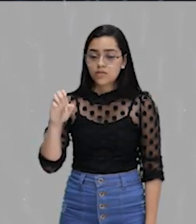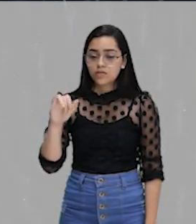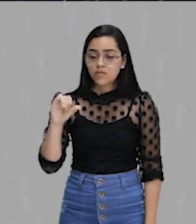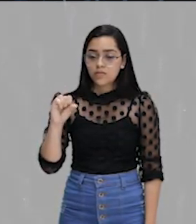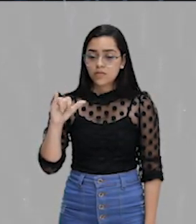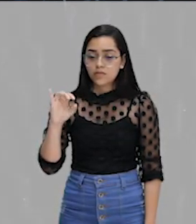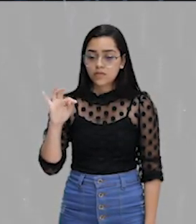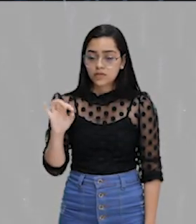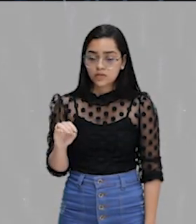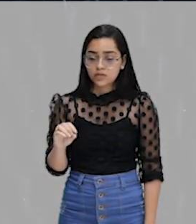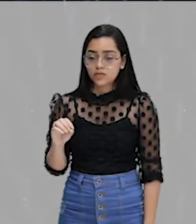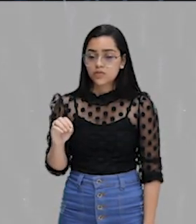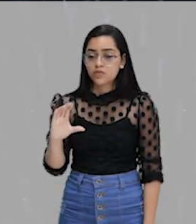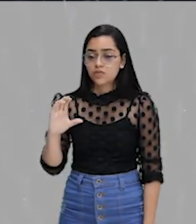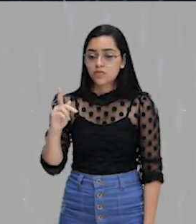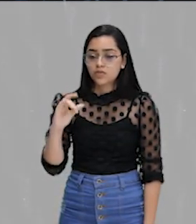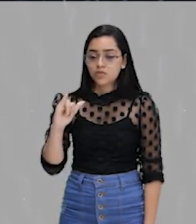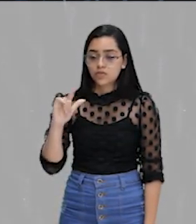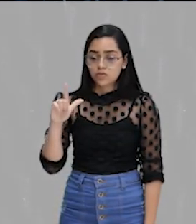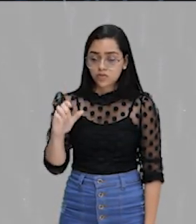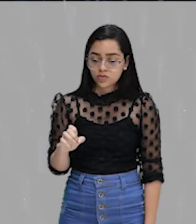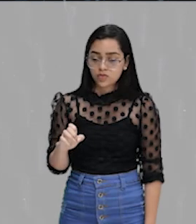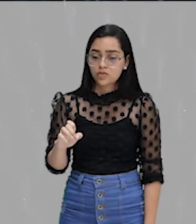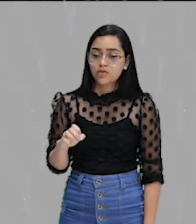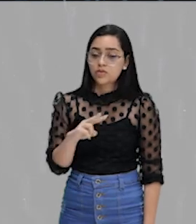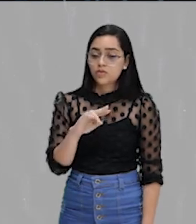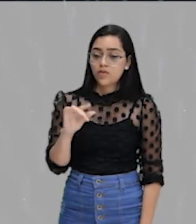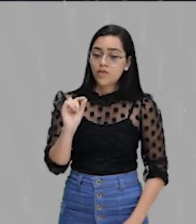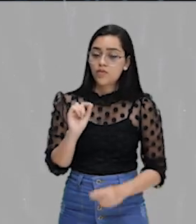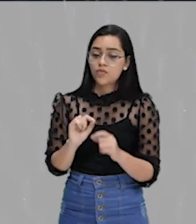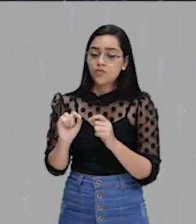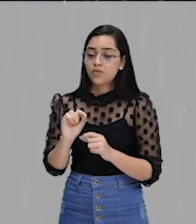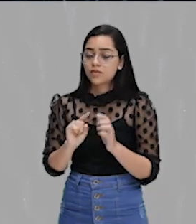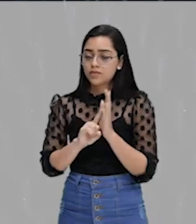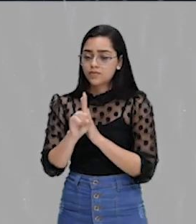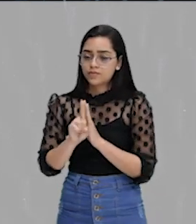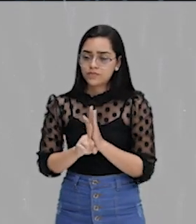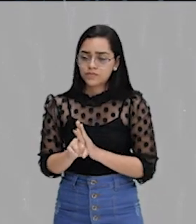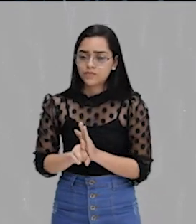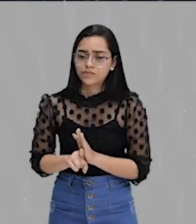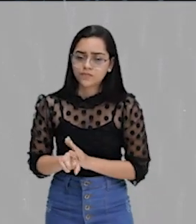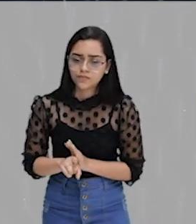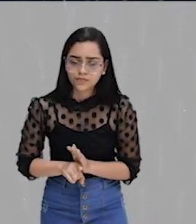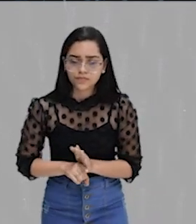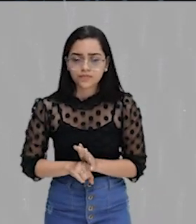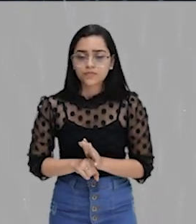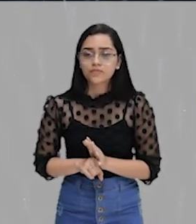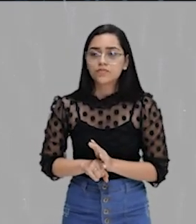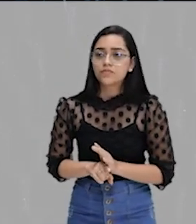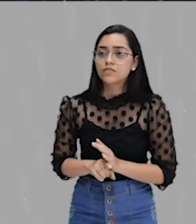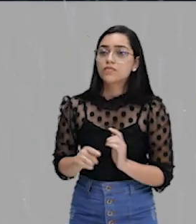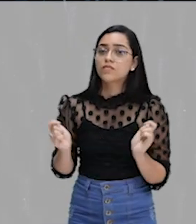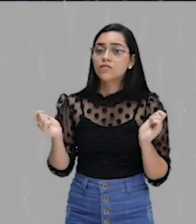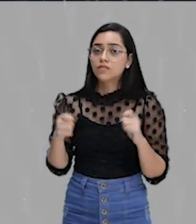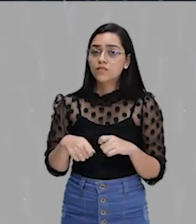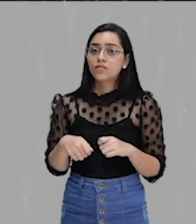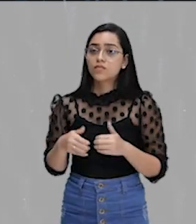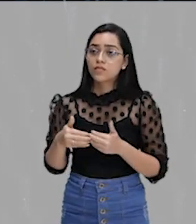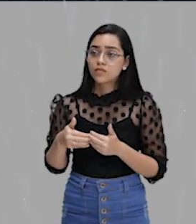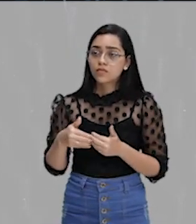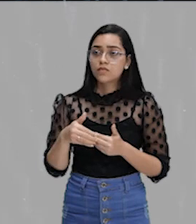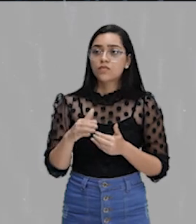consulta popular. A população chilena ela vai ser consultada, né, se Pinochet poderia